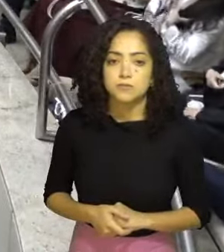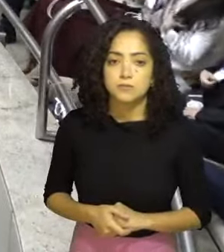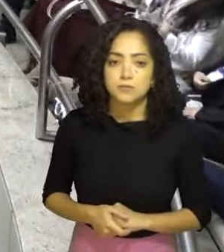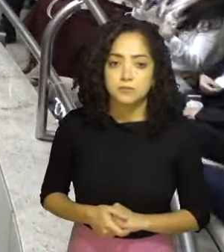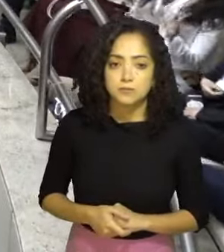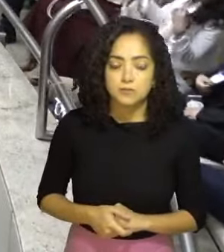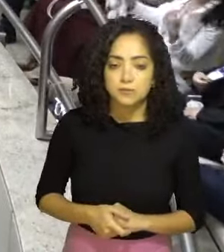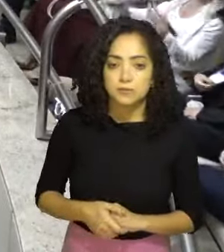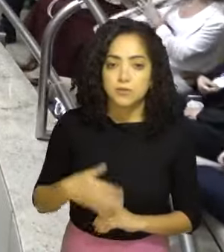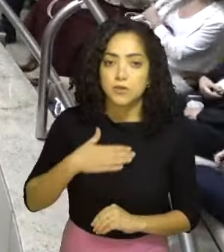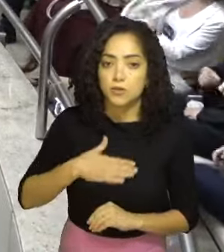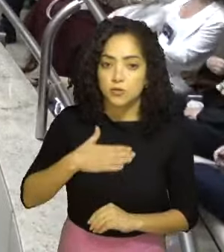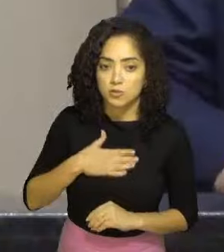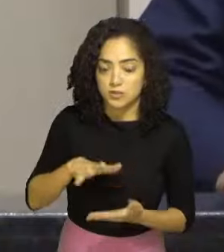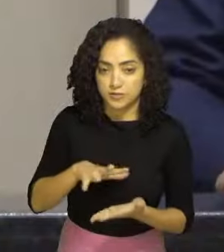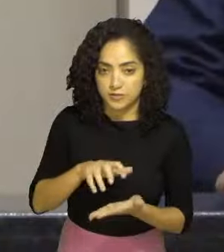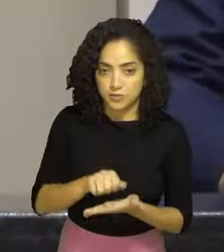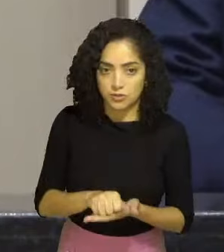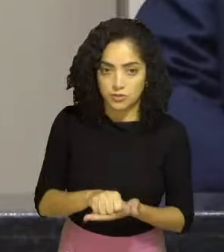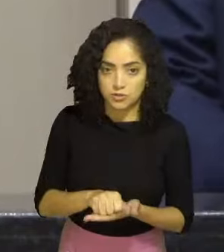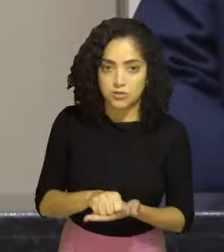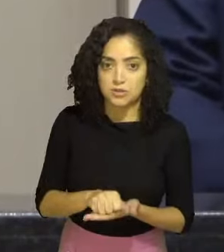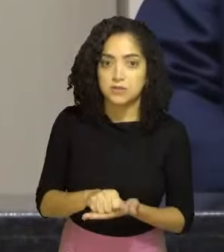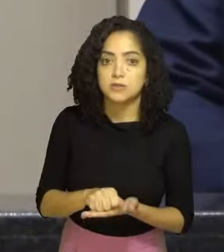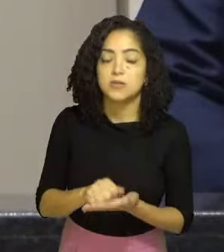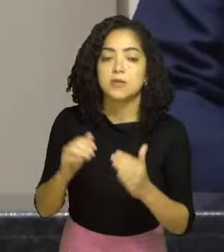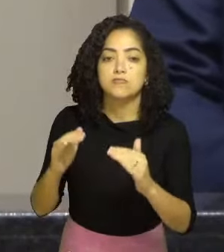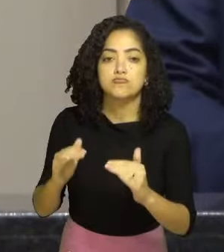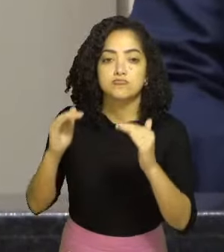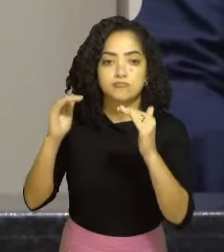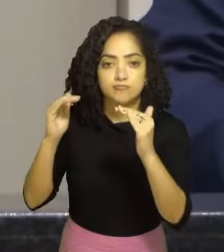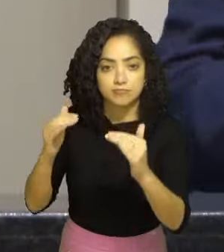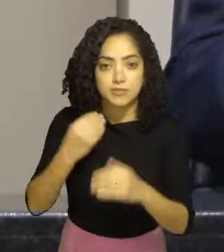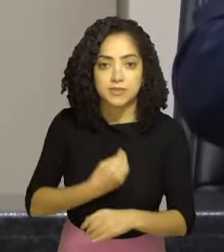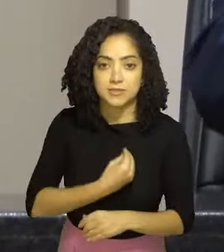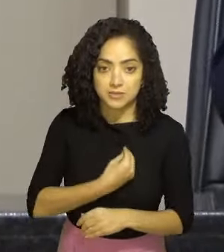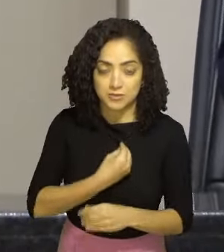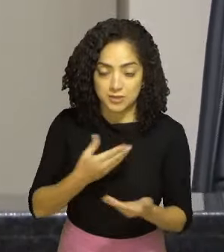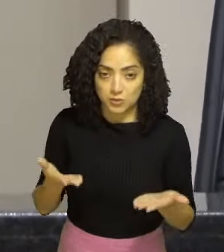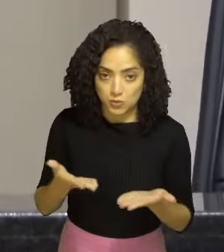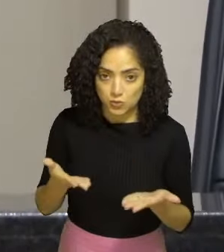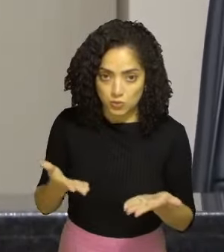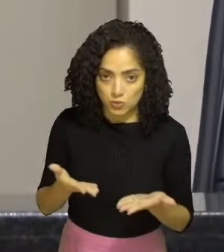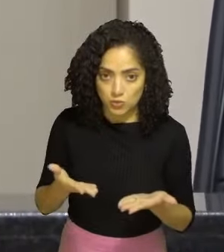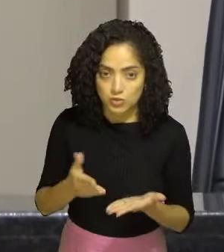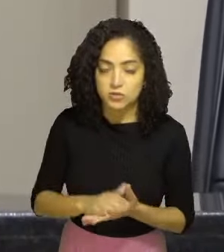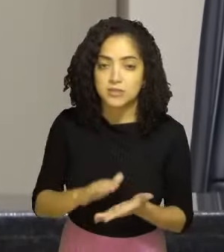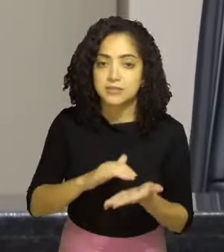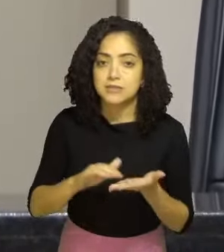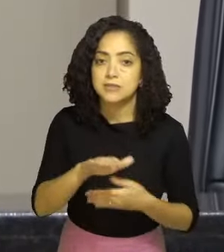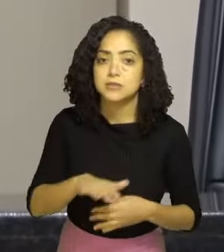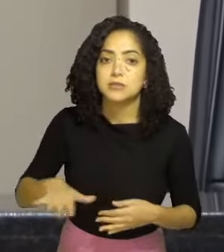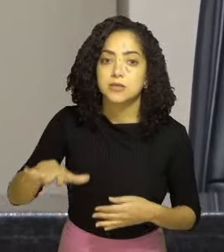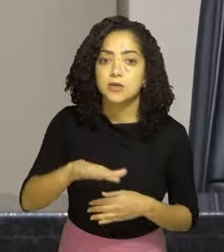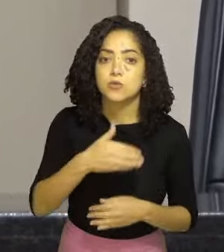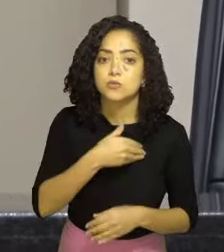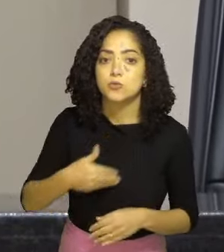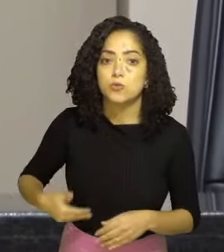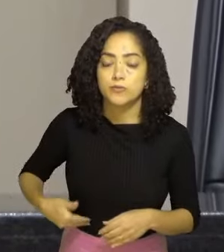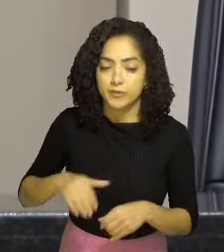Gostaria de fazer o registro de algumas autoridades que estão aqui conosco, a secretária-geral do Governo do Estado de